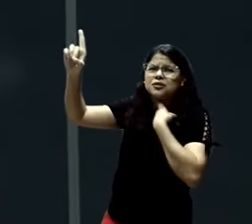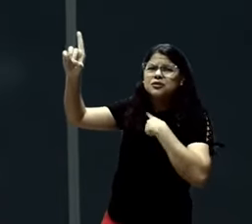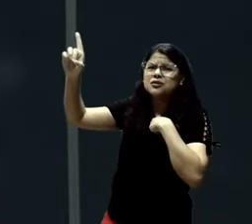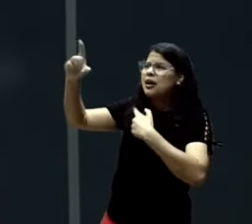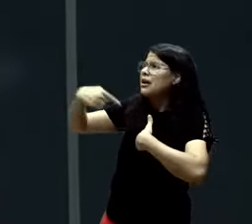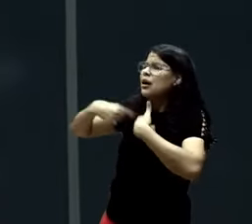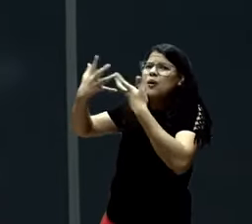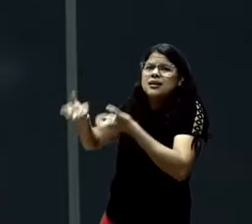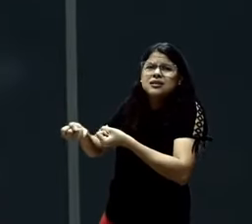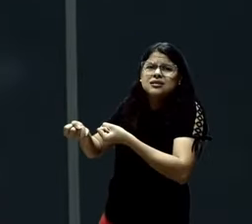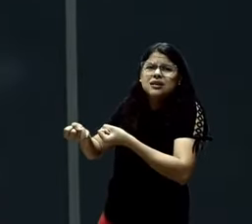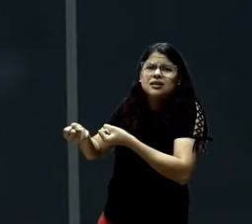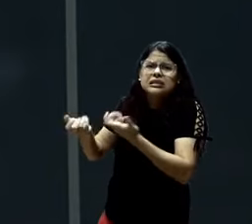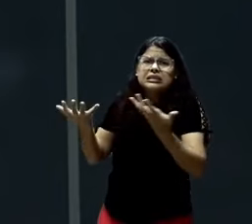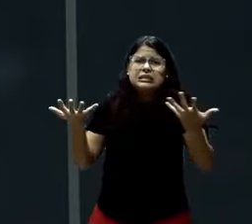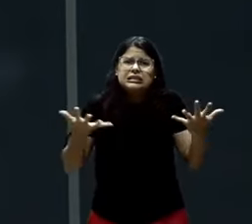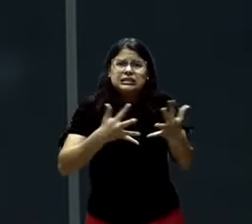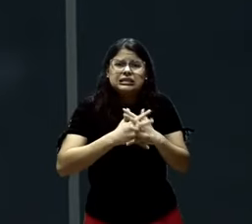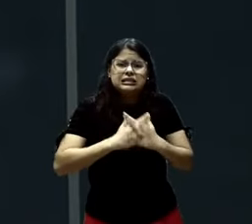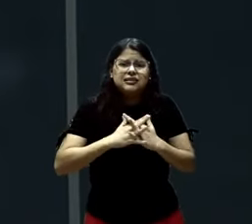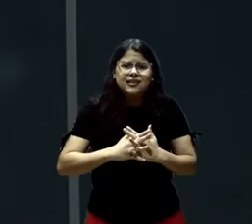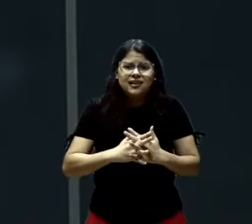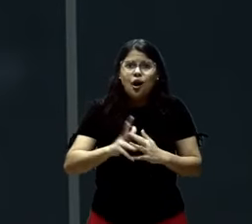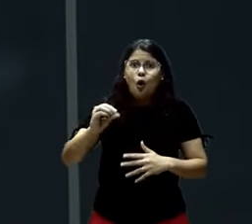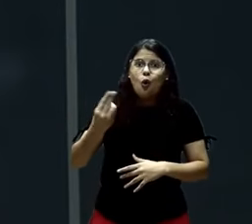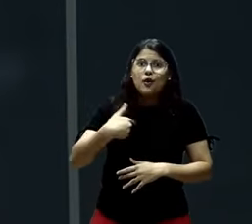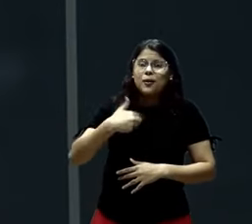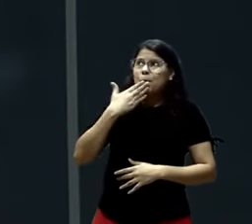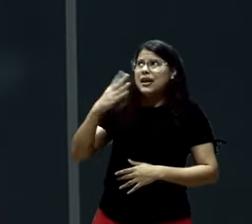Ou orar a Deus pedindo a minha vontade sobre a minha vida.